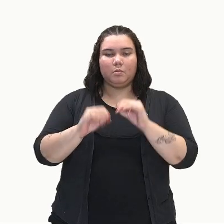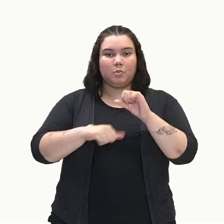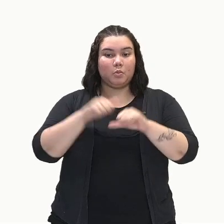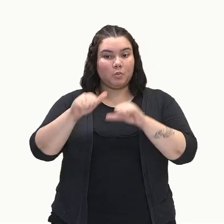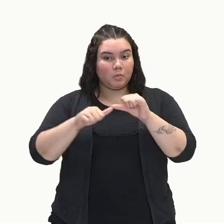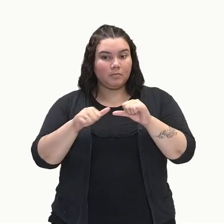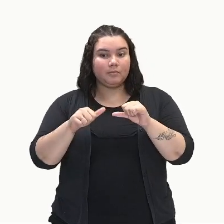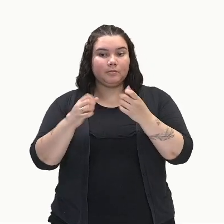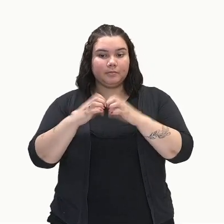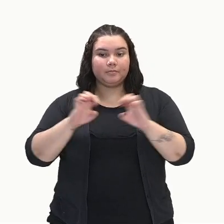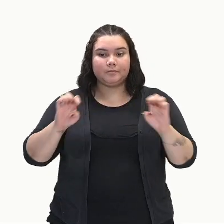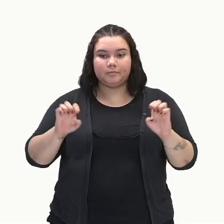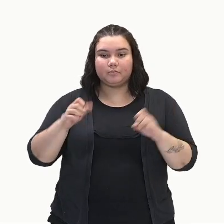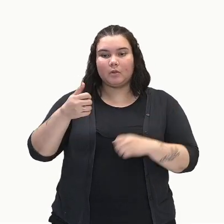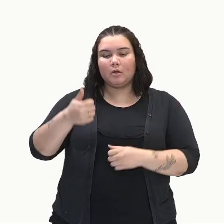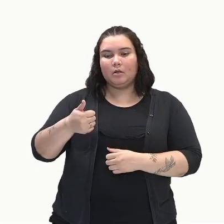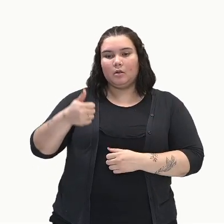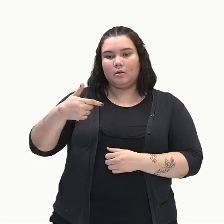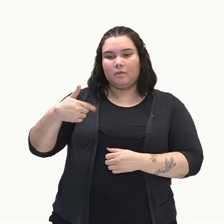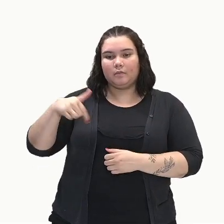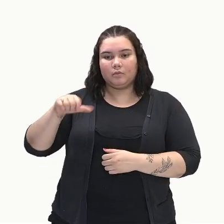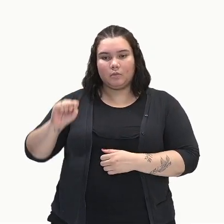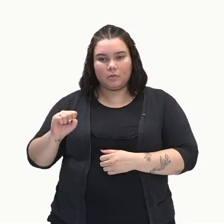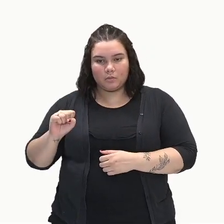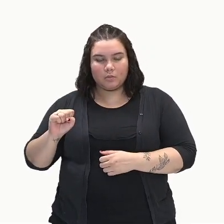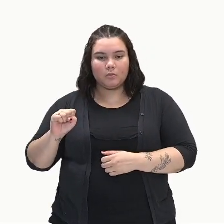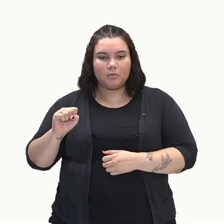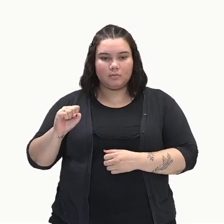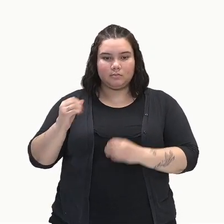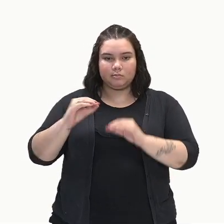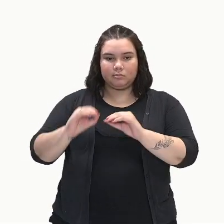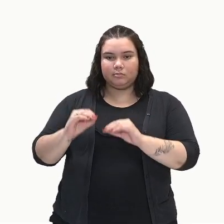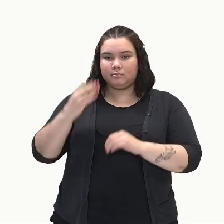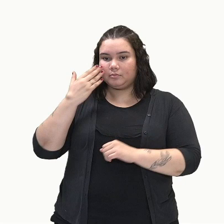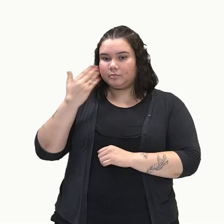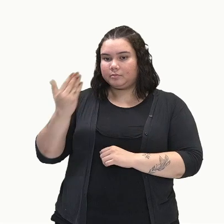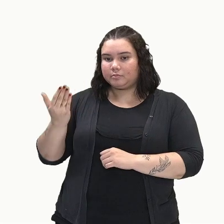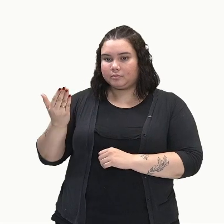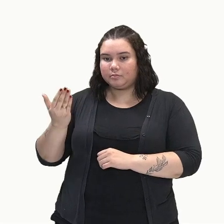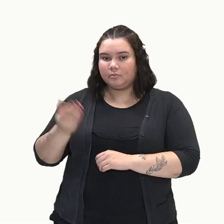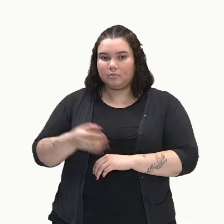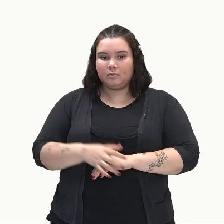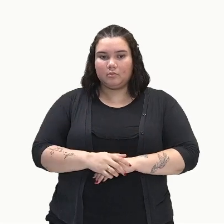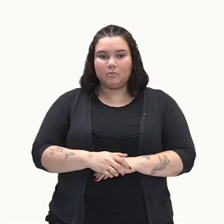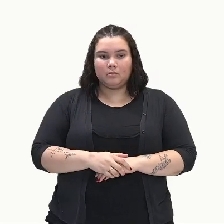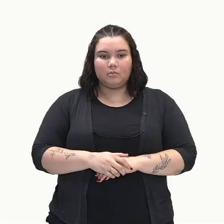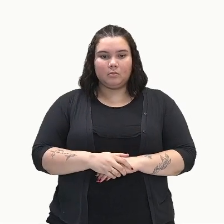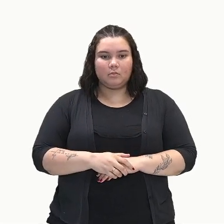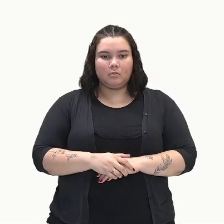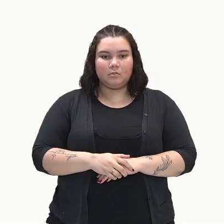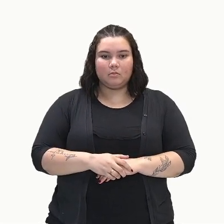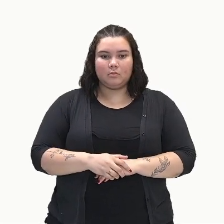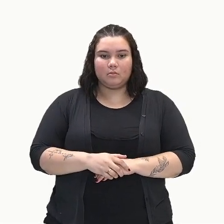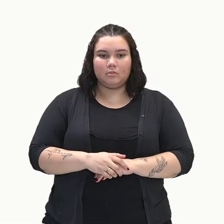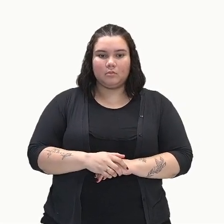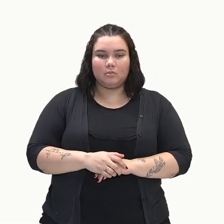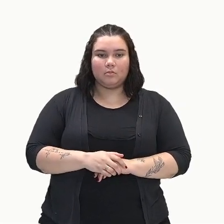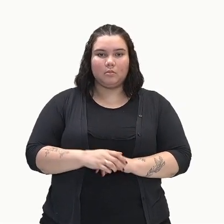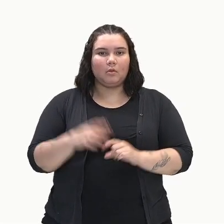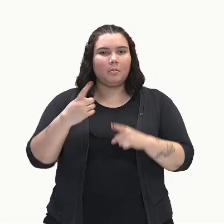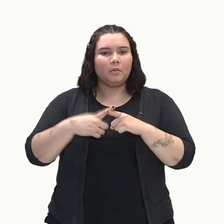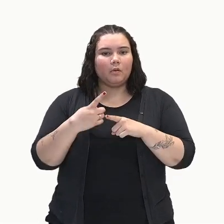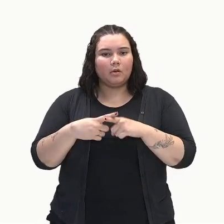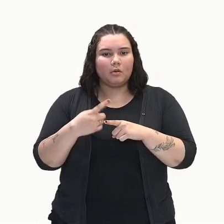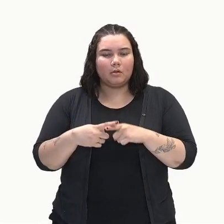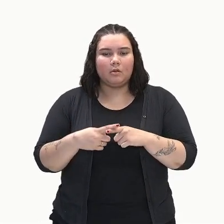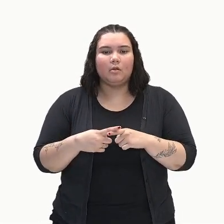ó, 128. Viram só? Ó, no lugar de A4, vou colocar 128. Por quê?